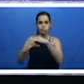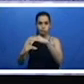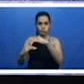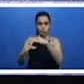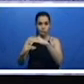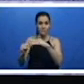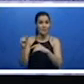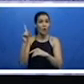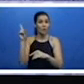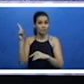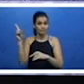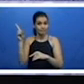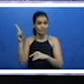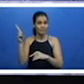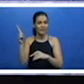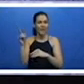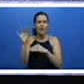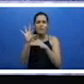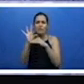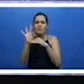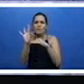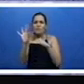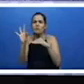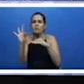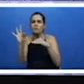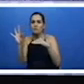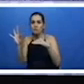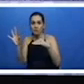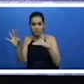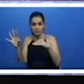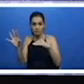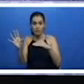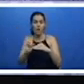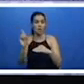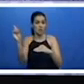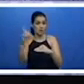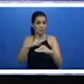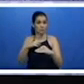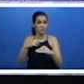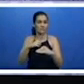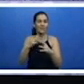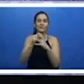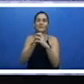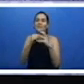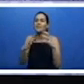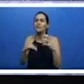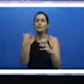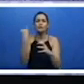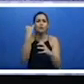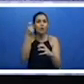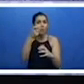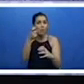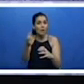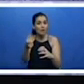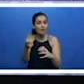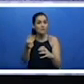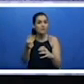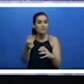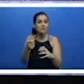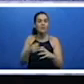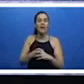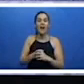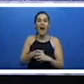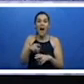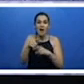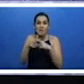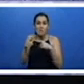desses animais é muito mais fina que a nossa e eles têm uma característica muito interessante que é a permeabilidade. A pele deles